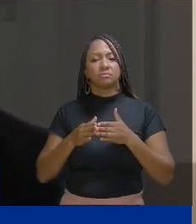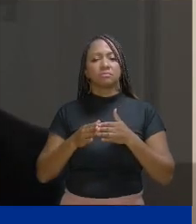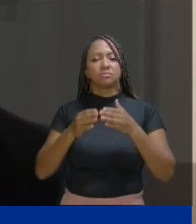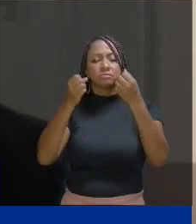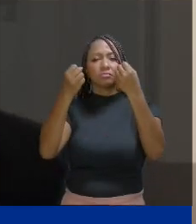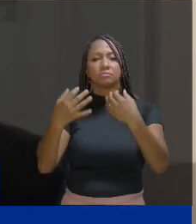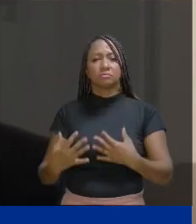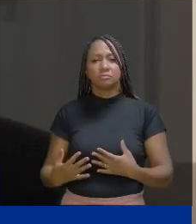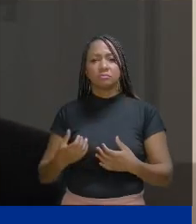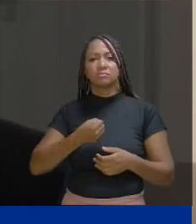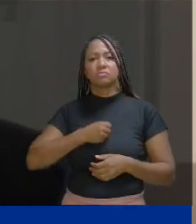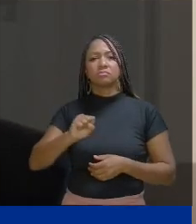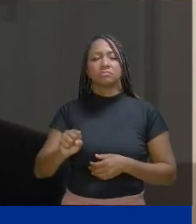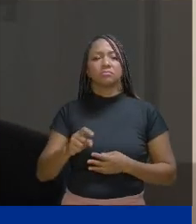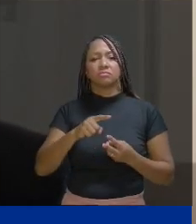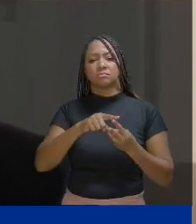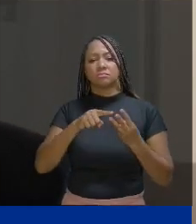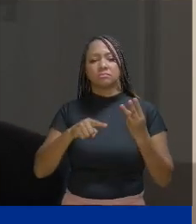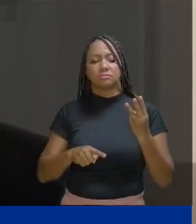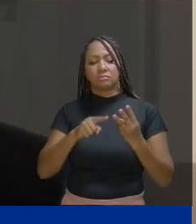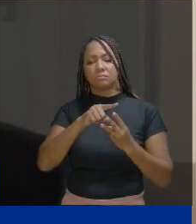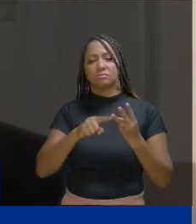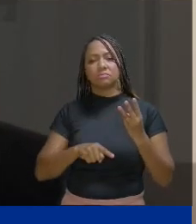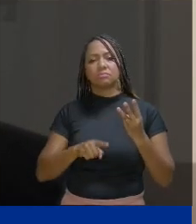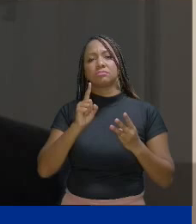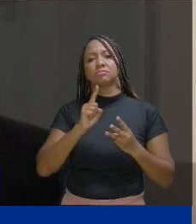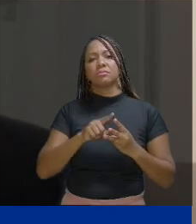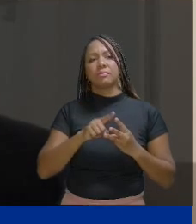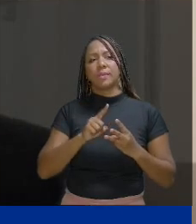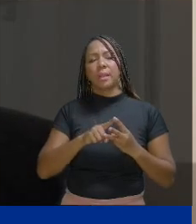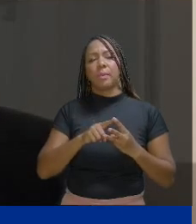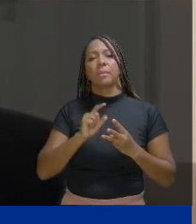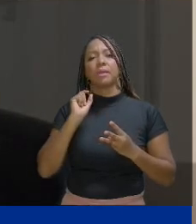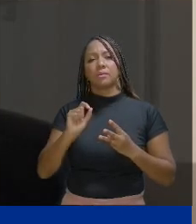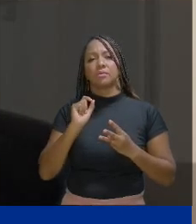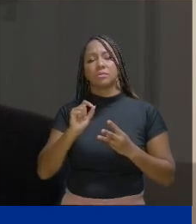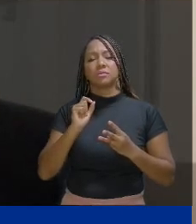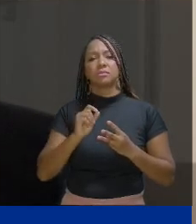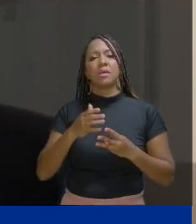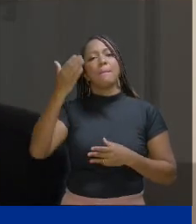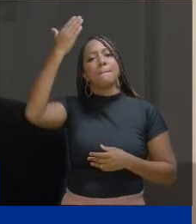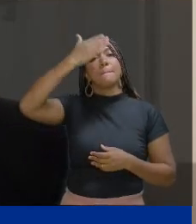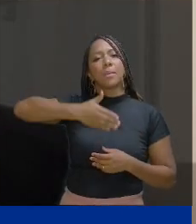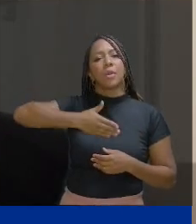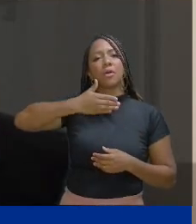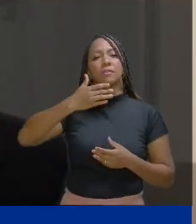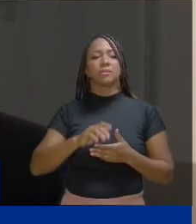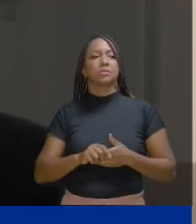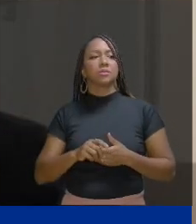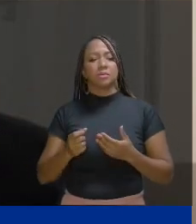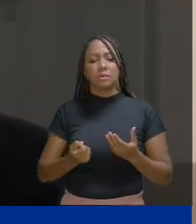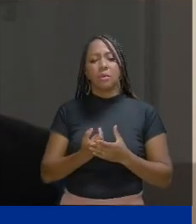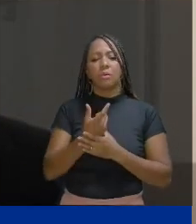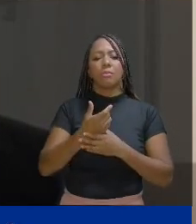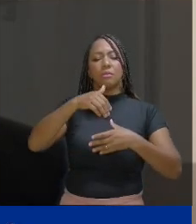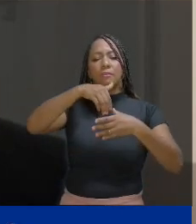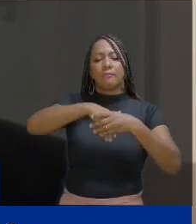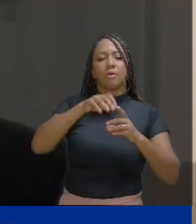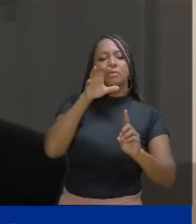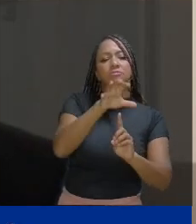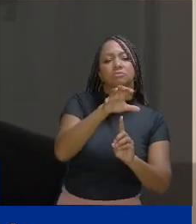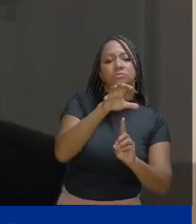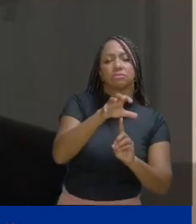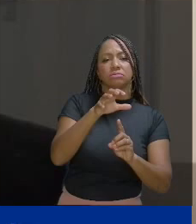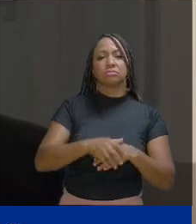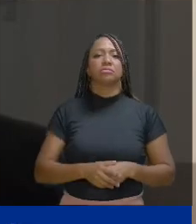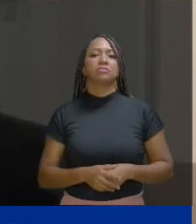elaborar sua defesa a partir de 3 pontos. O primeiro é a prova da suposta compra de votos.